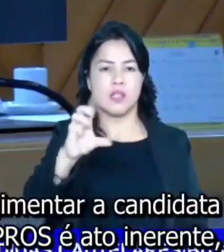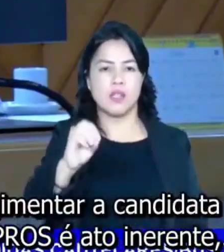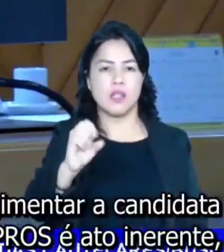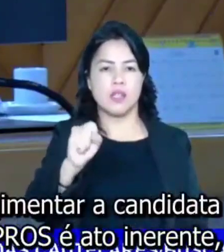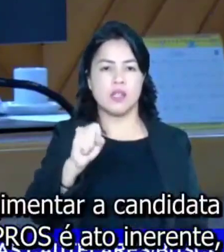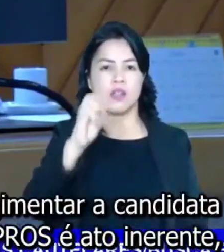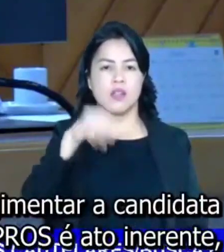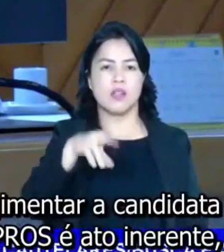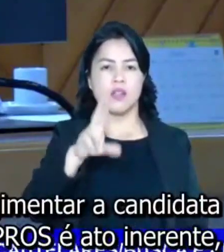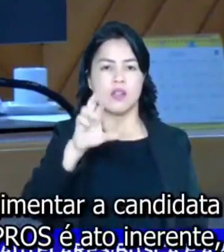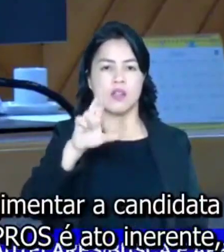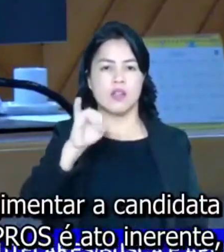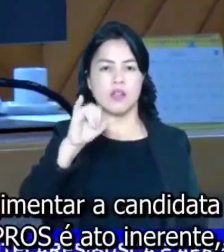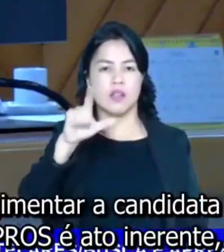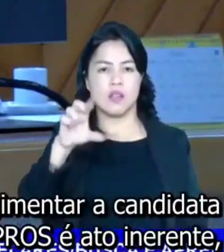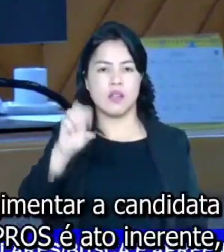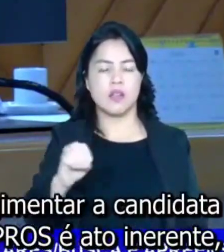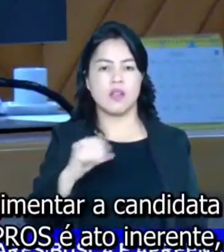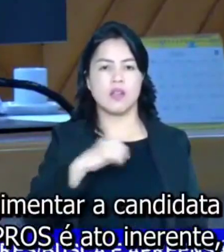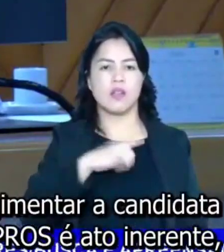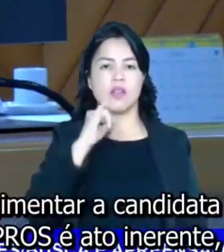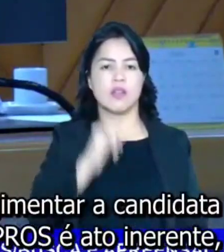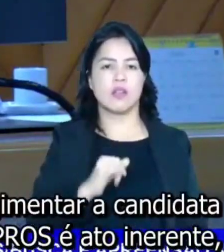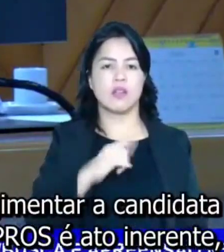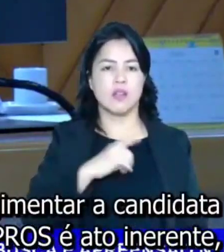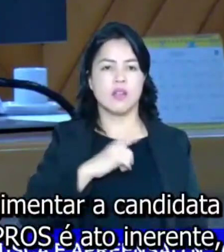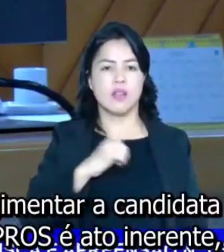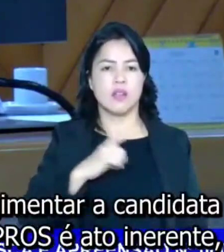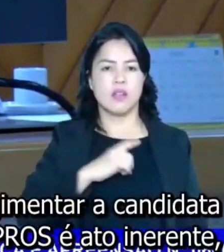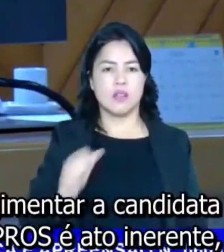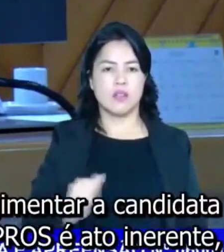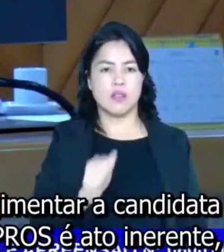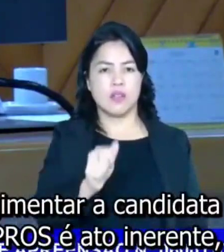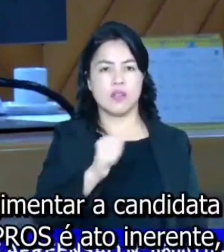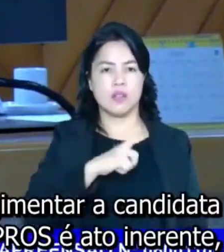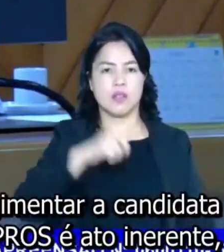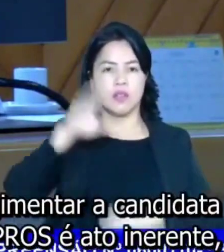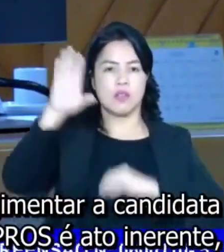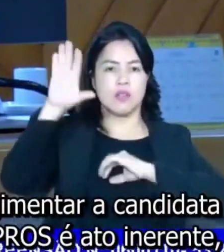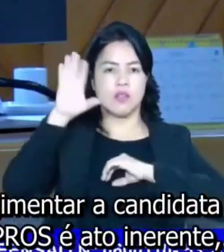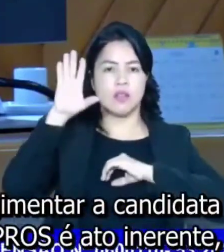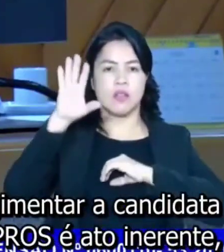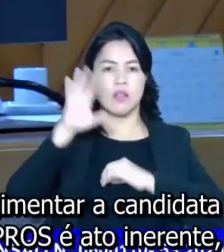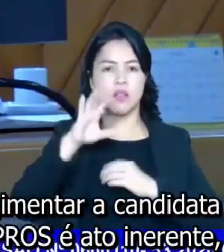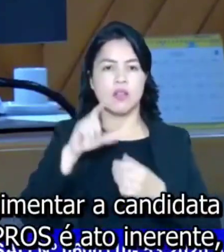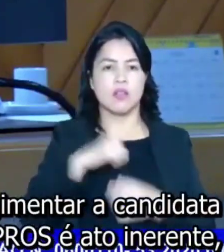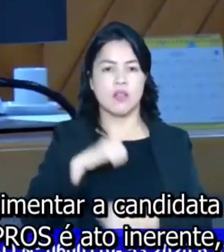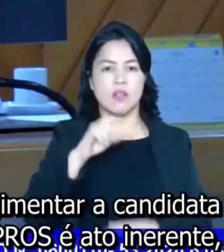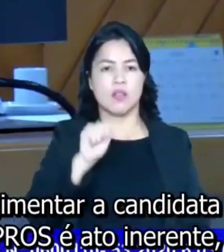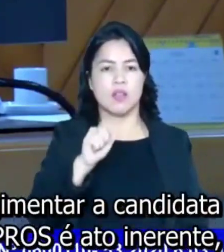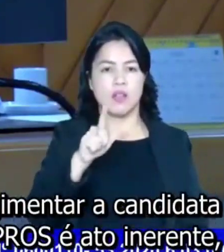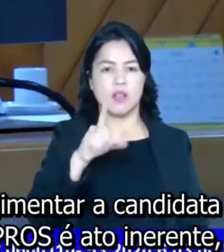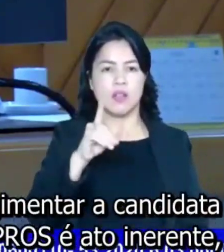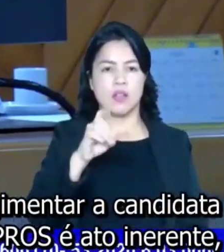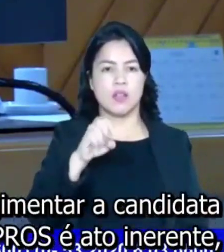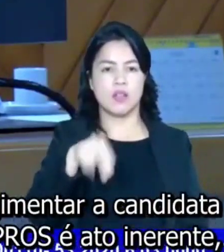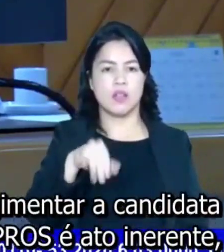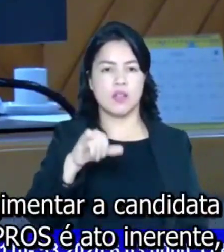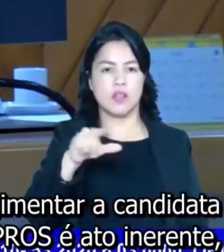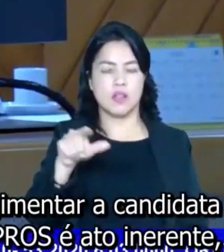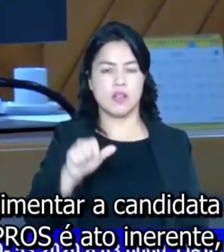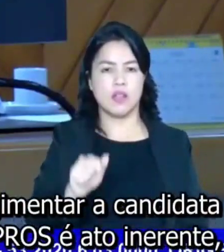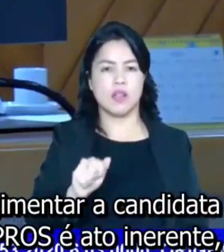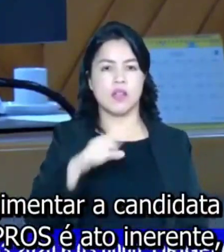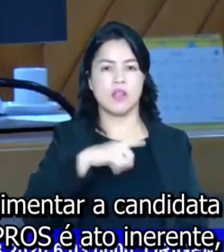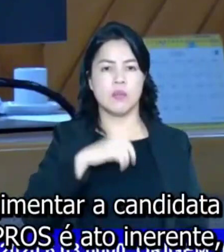Francisca Favacho, ele diz que o ato de arregimentar a candidata Aldenice Quaresma Uchoa para disputar a